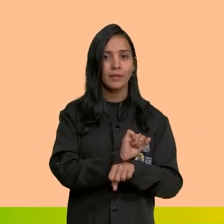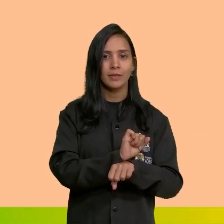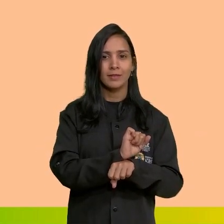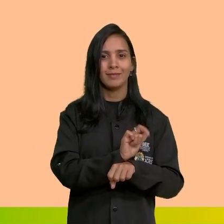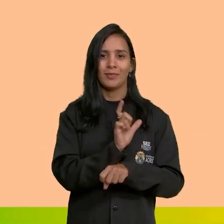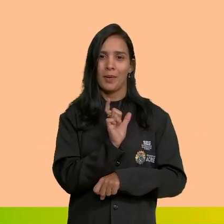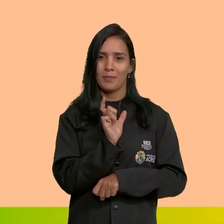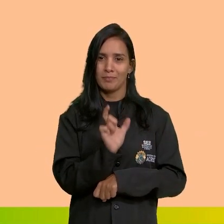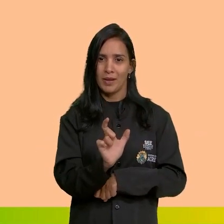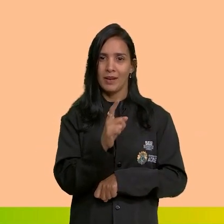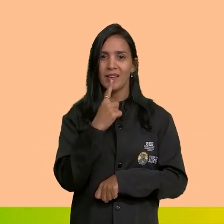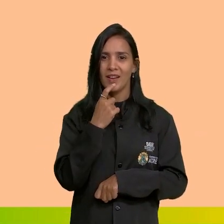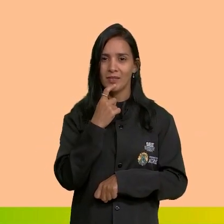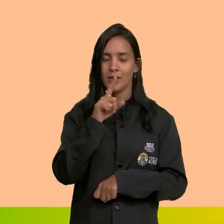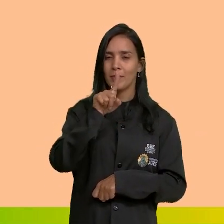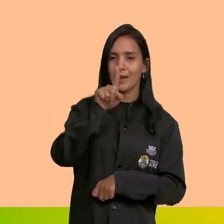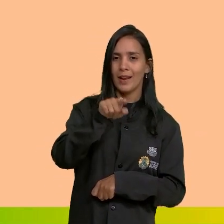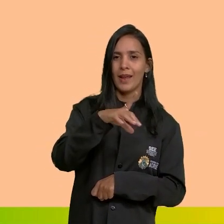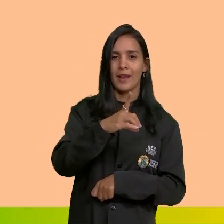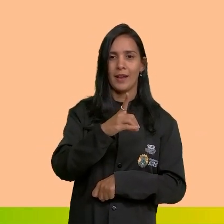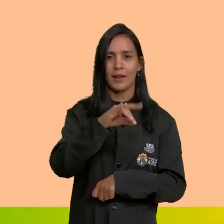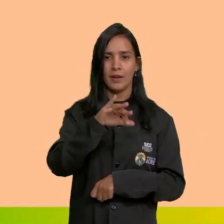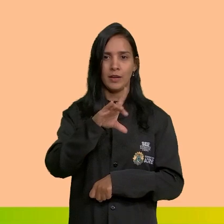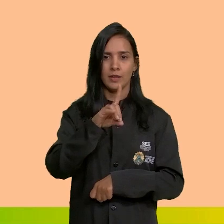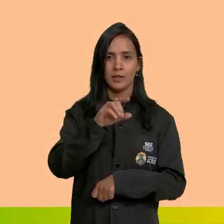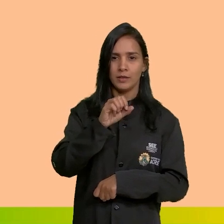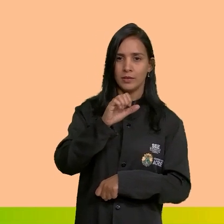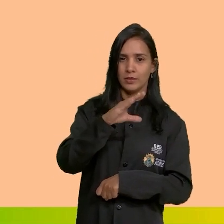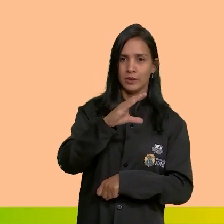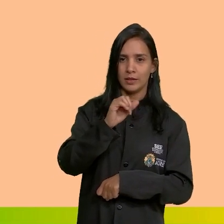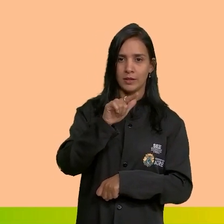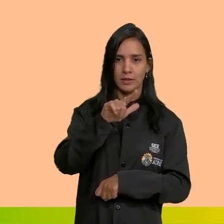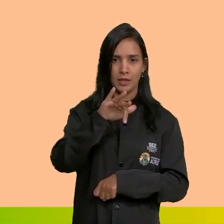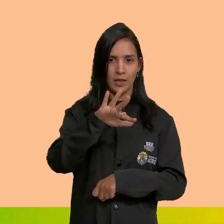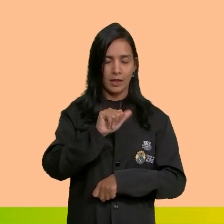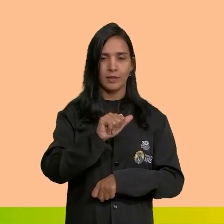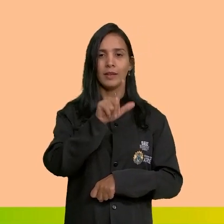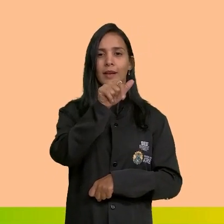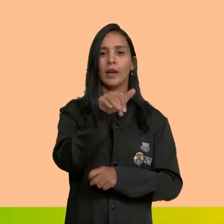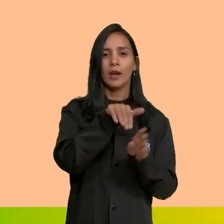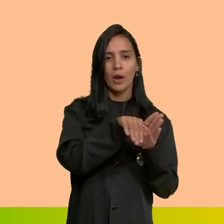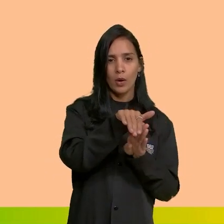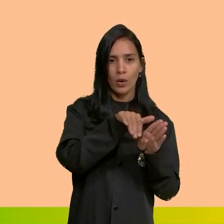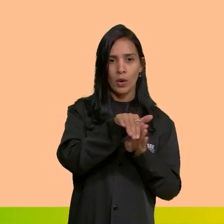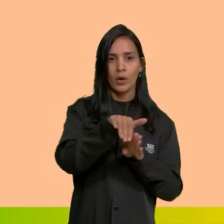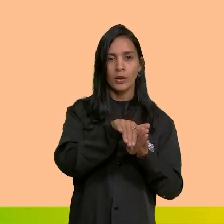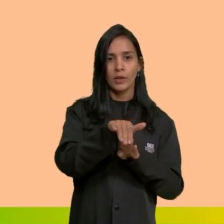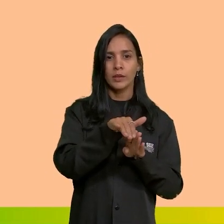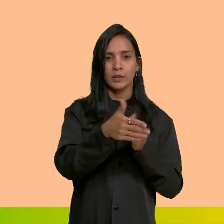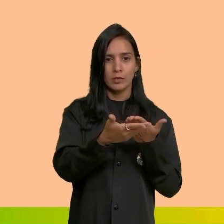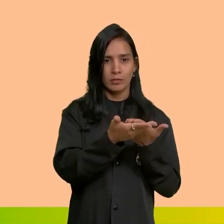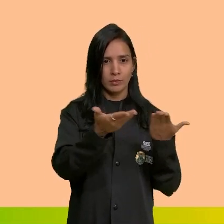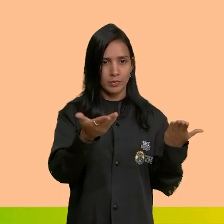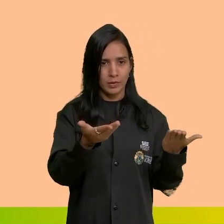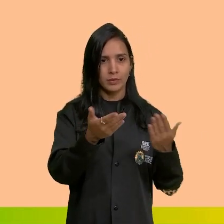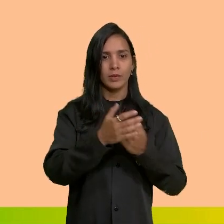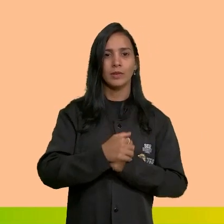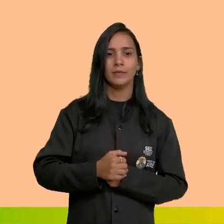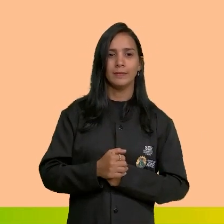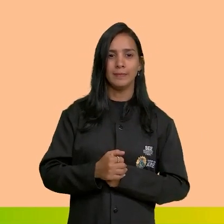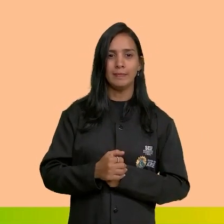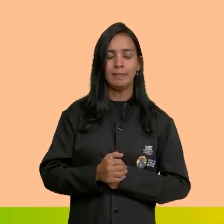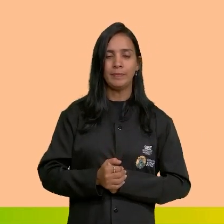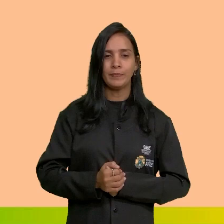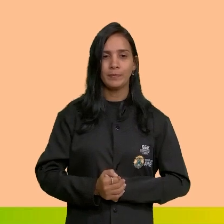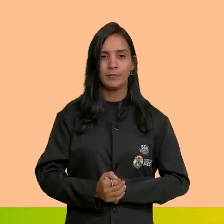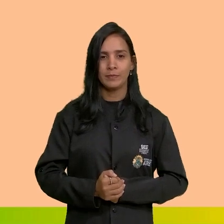Então, ela vai ter essa orientação aí, dessa fala aí, que ela vai falar repreensida, repreendendo a